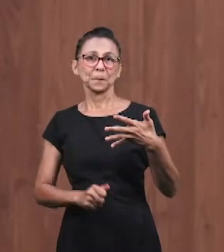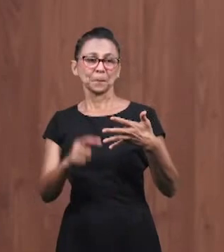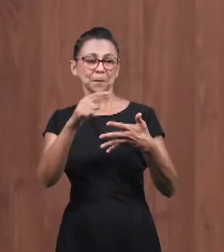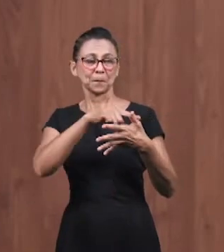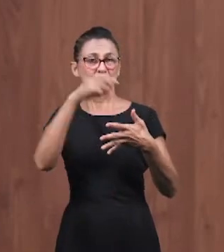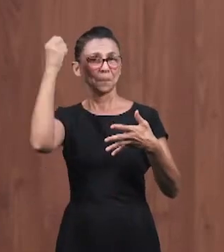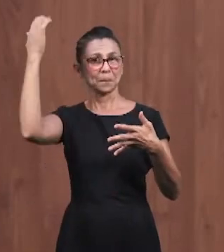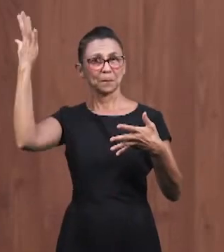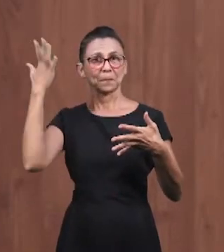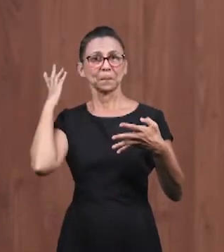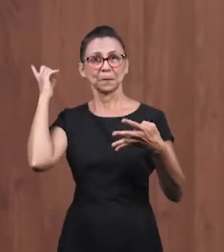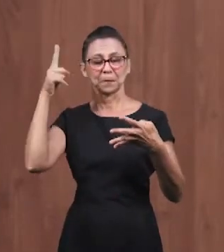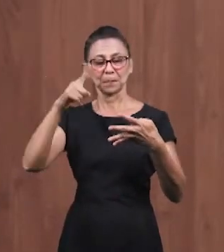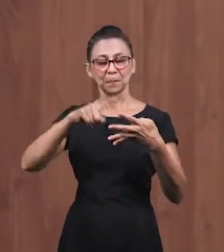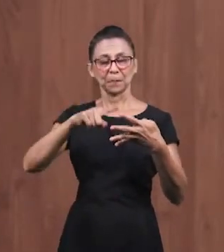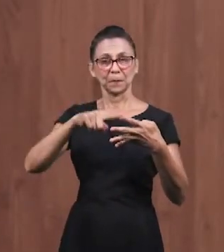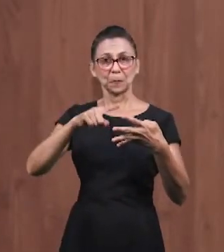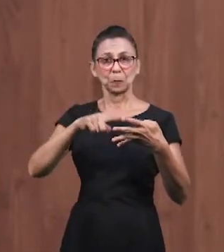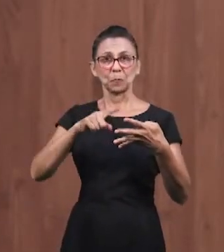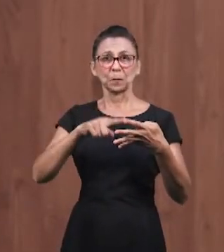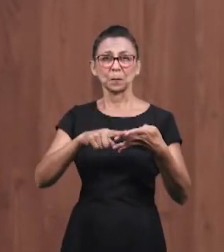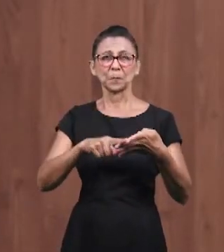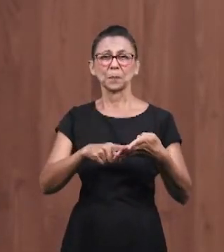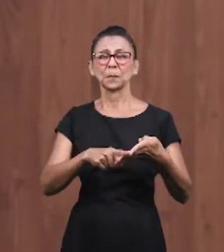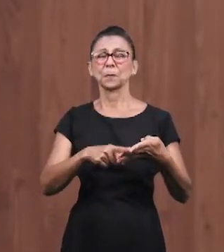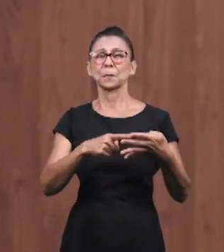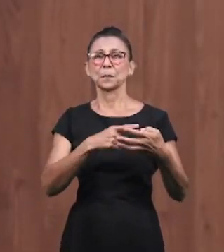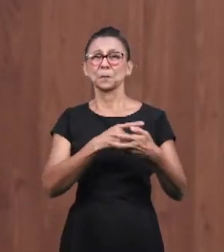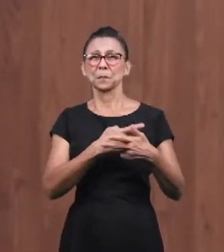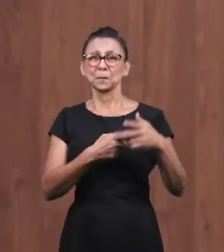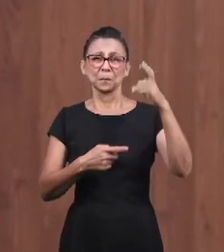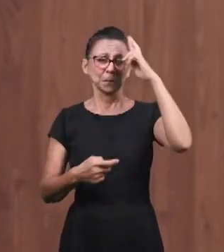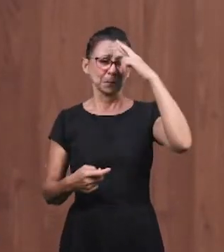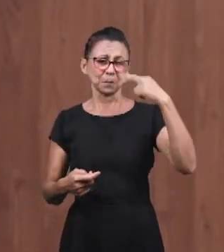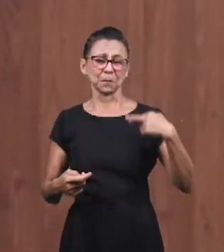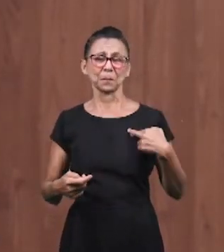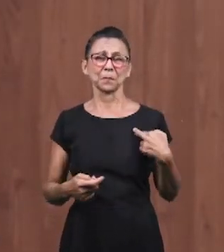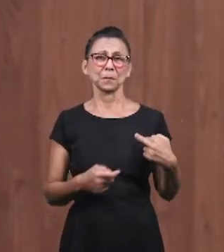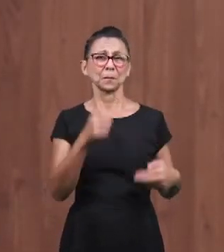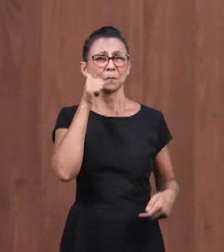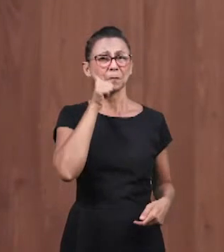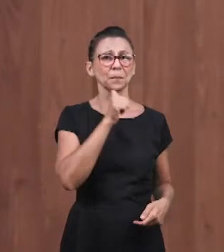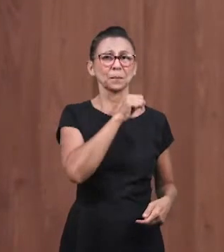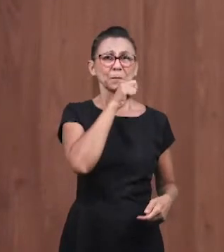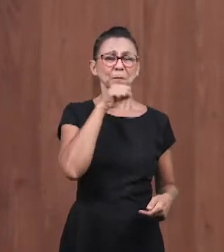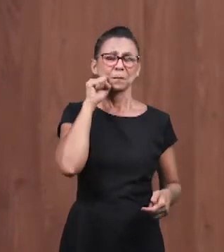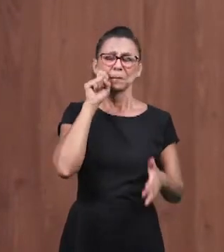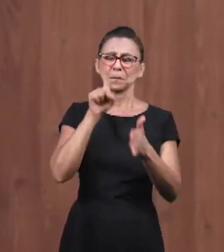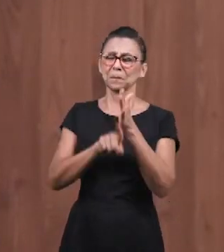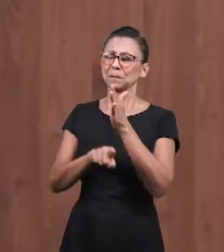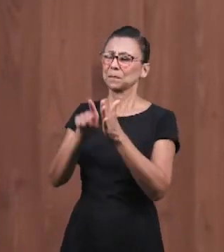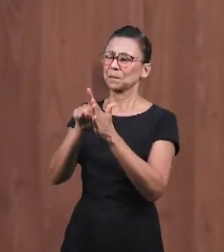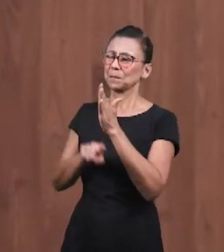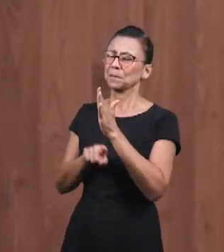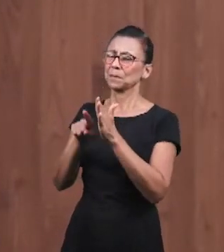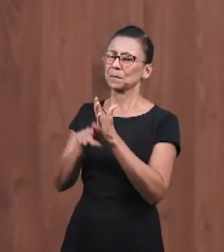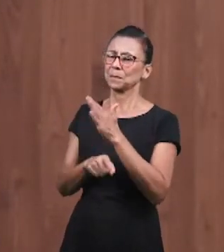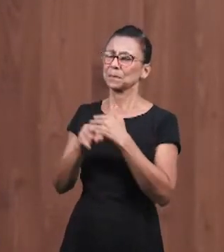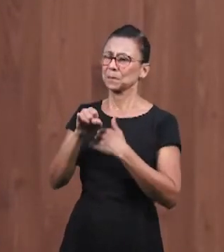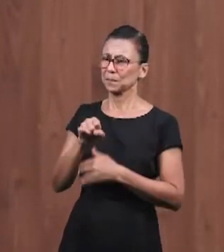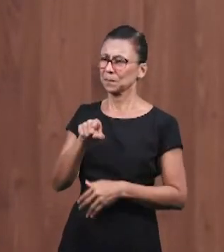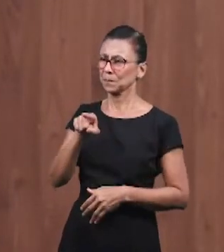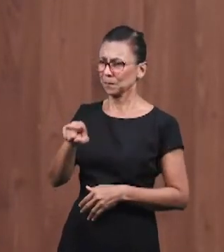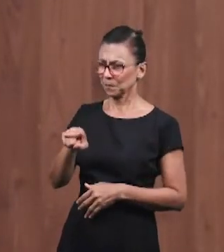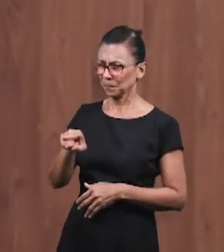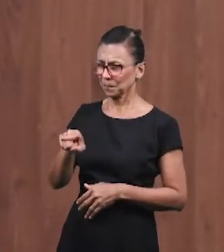para tirar a água, o poço era fundo, a pergunta a respeito do que era água viva e o questionamento se